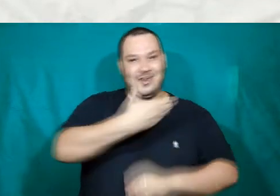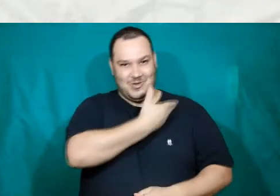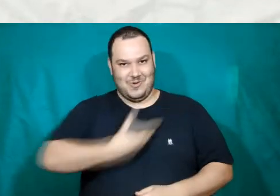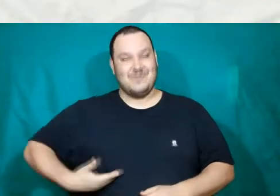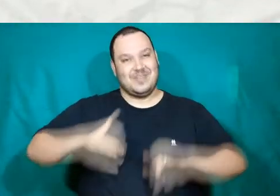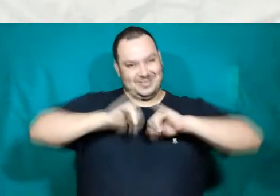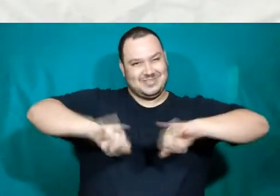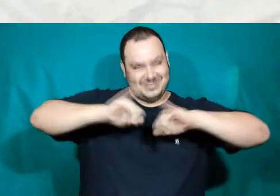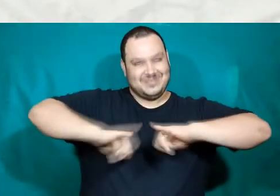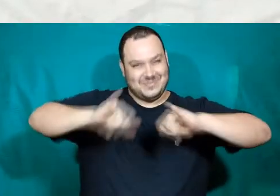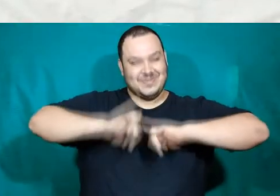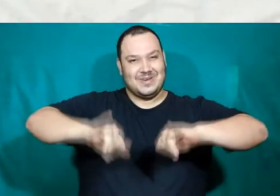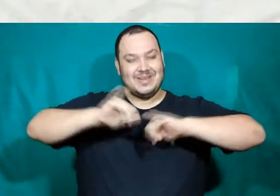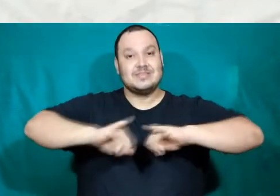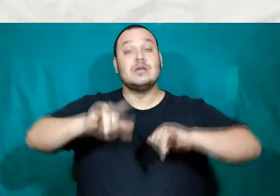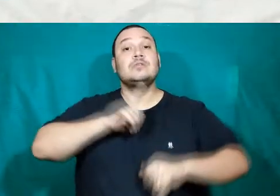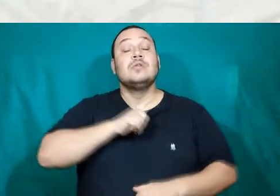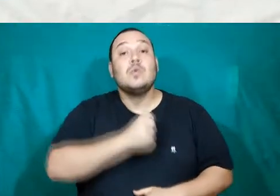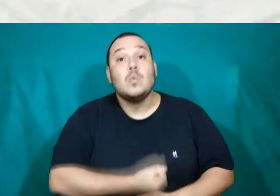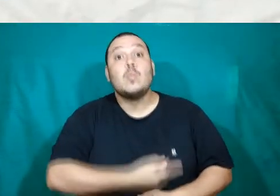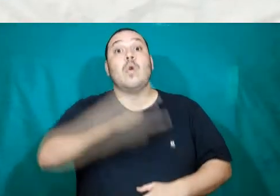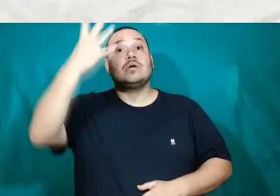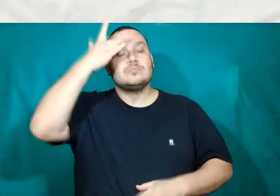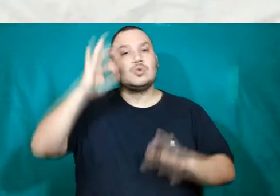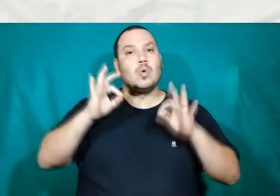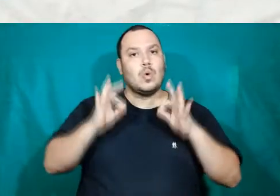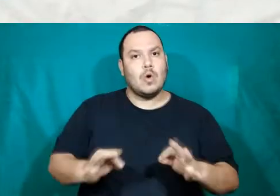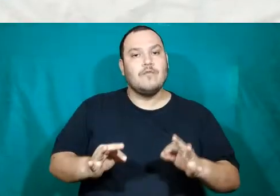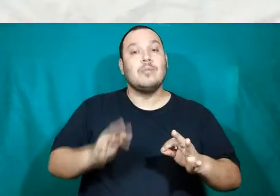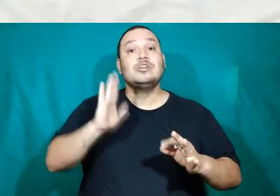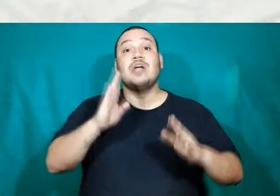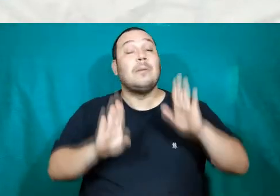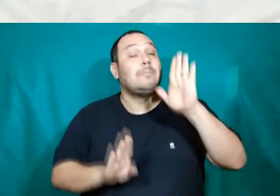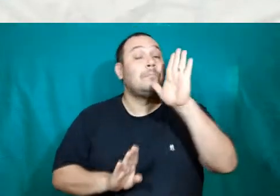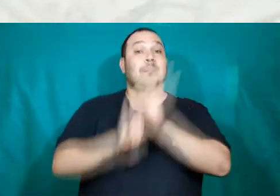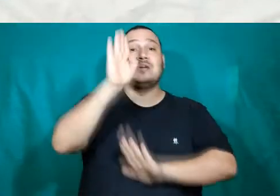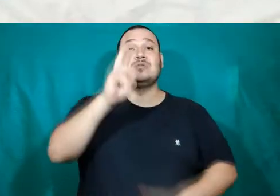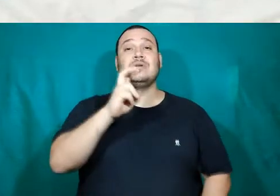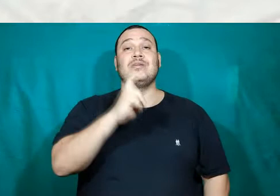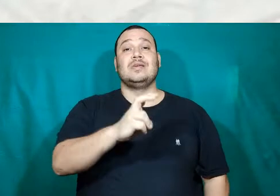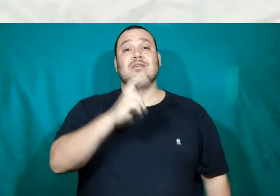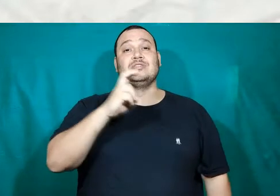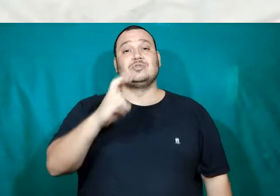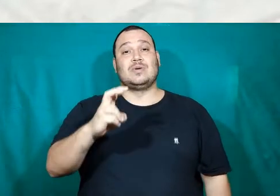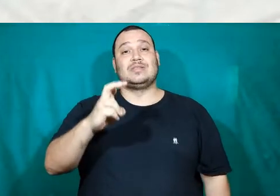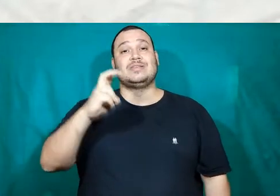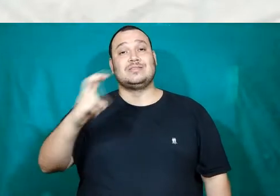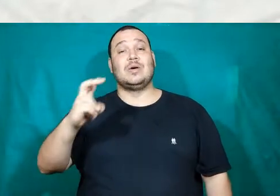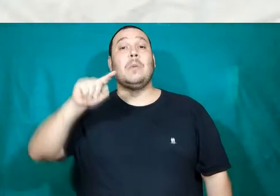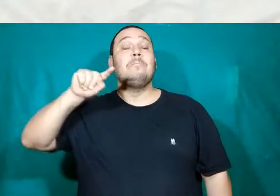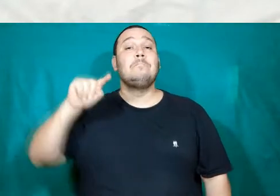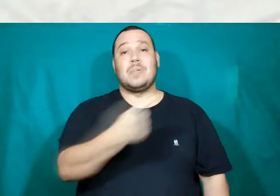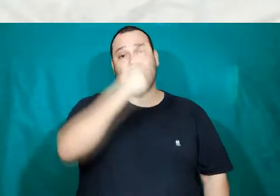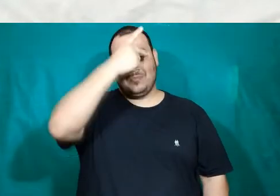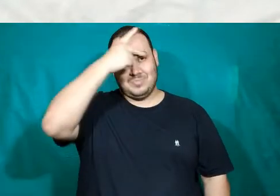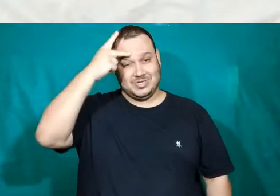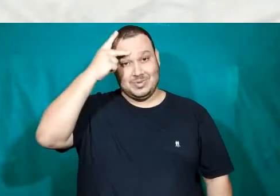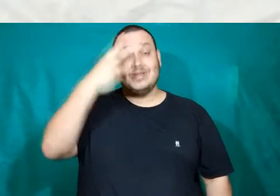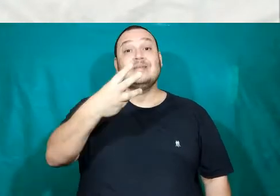casos confirmados já passa os 555 mil, com mais de 30 mil óbitos relacionados ao